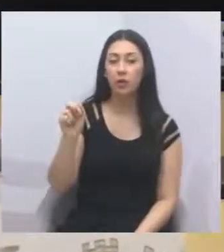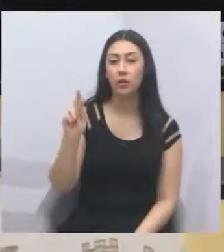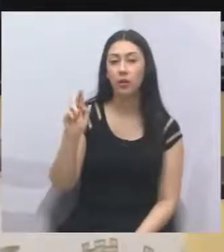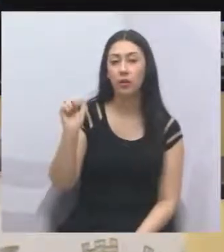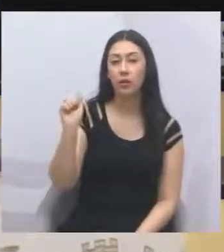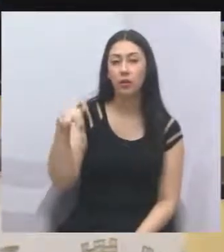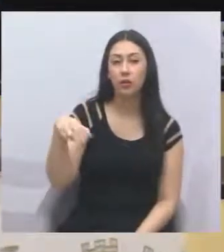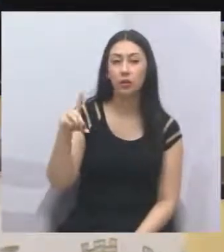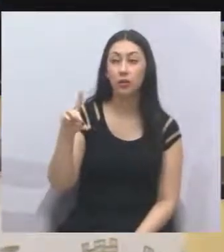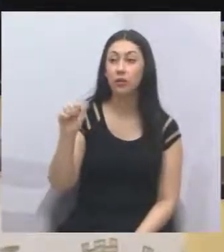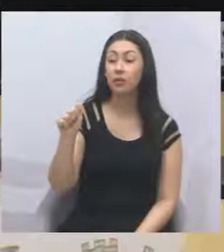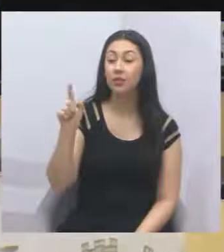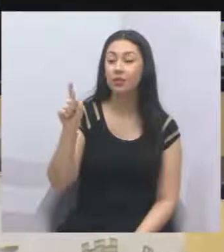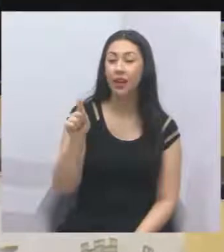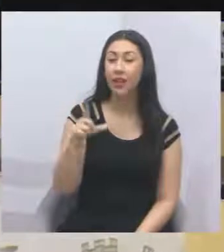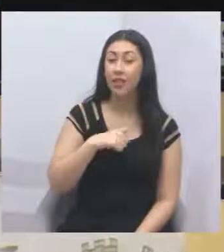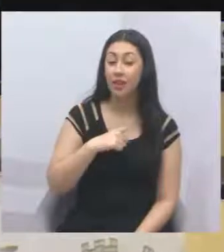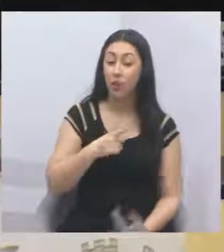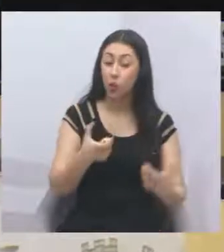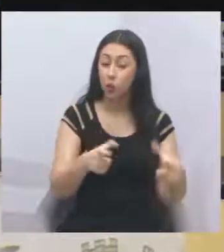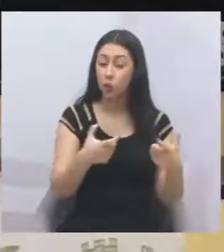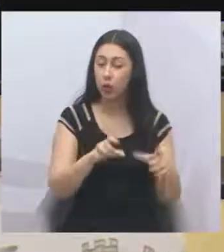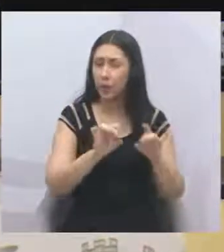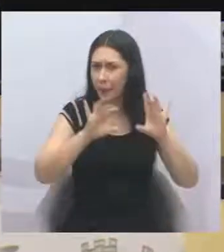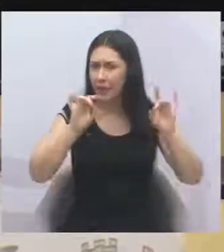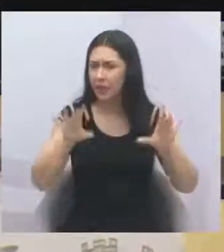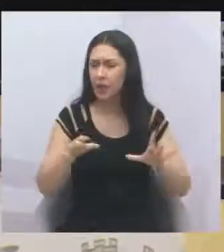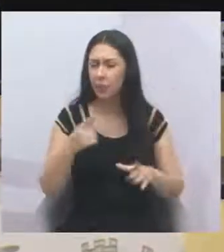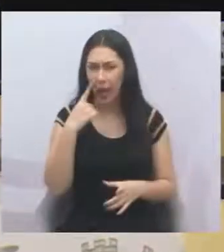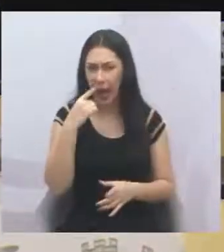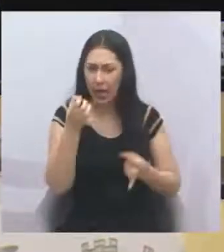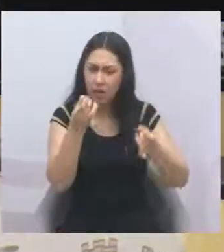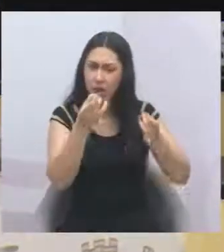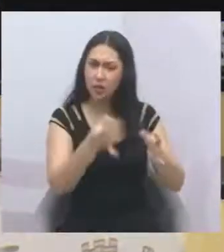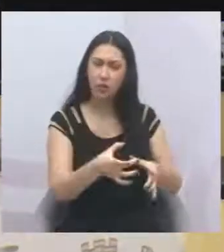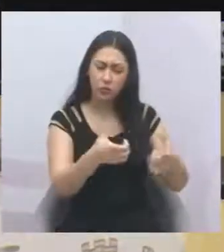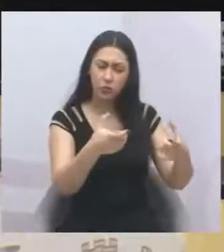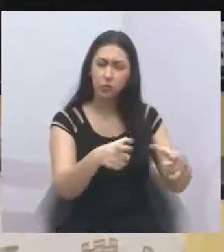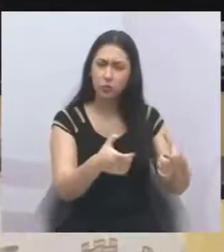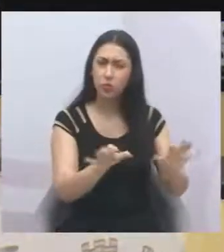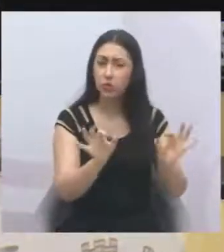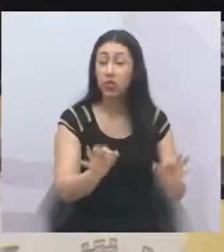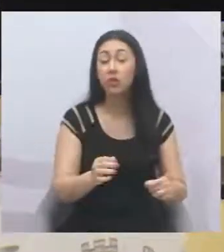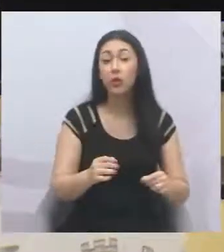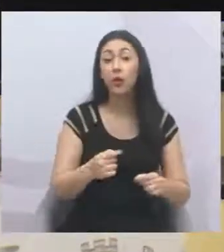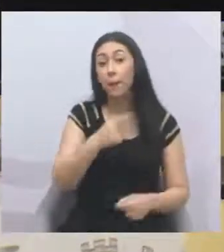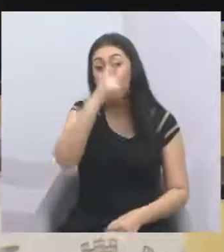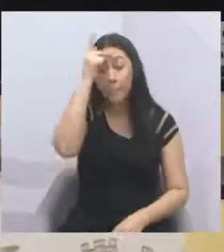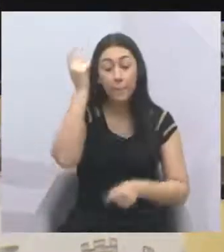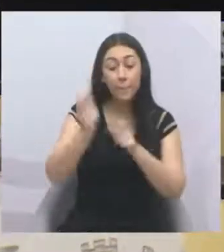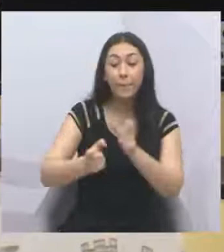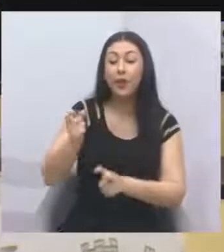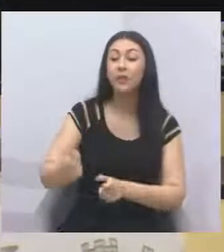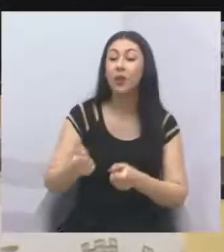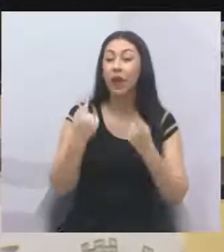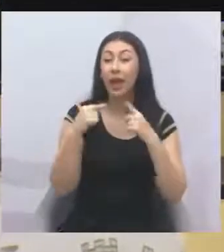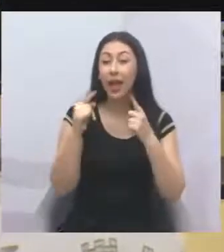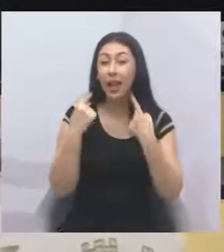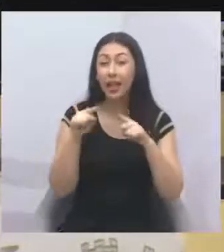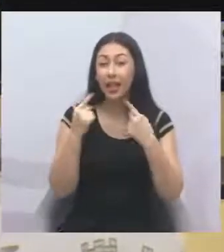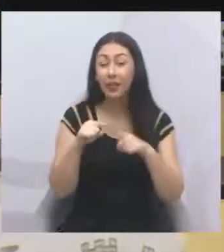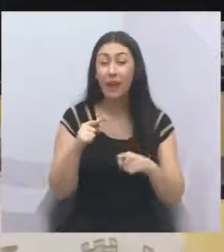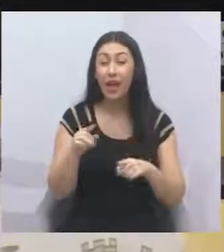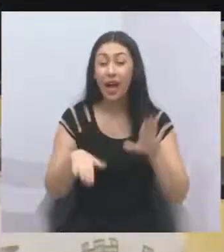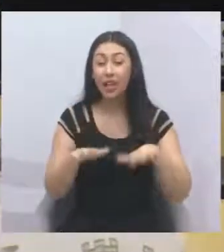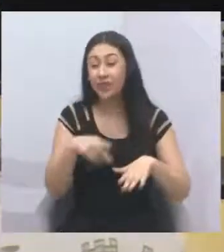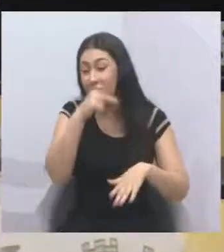serviço para descarte de entulhos e lixos, tendo em vista que moradores reclamam que os descartes